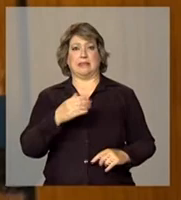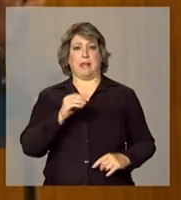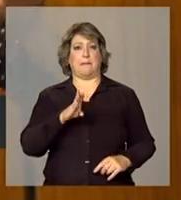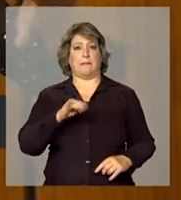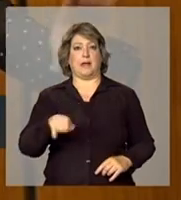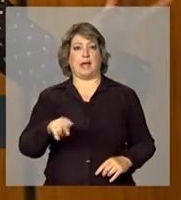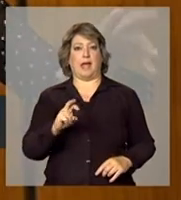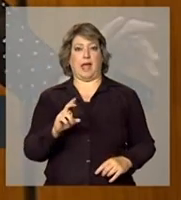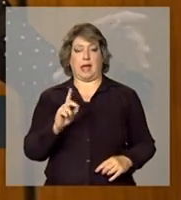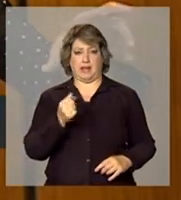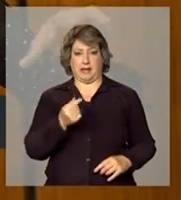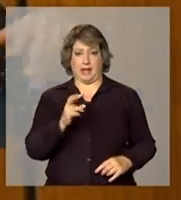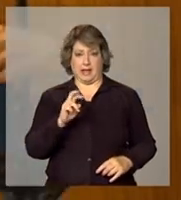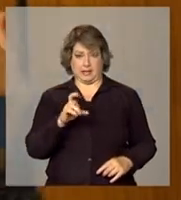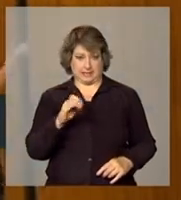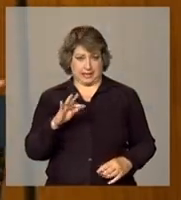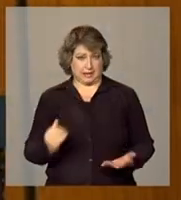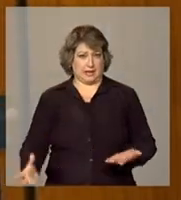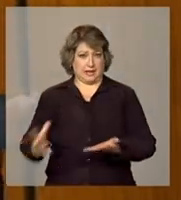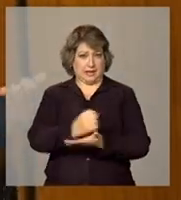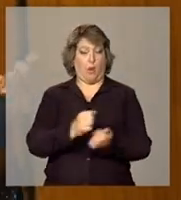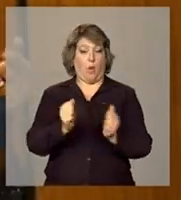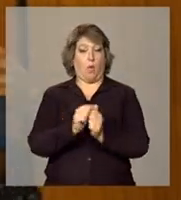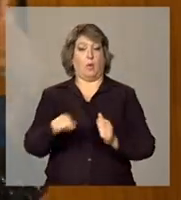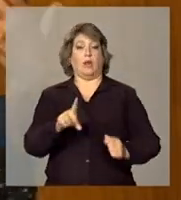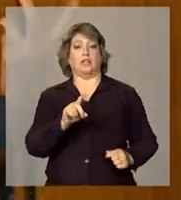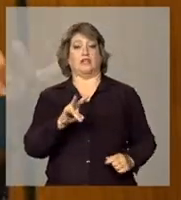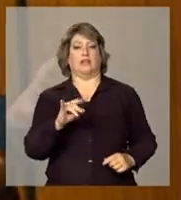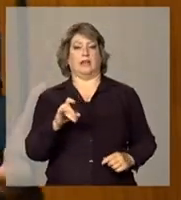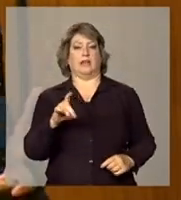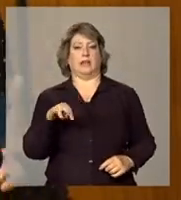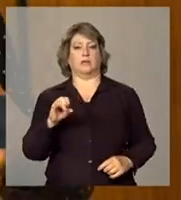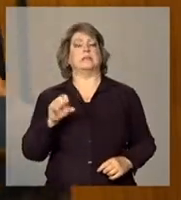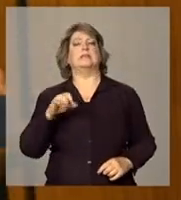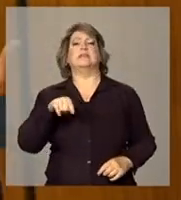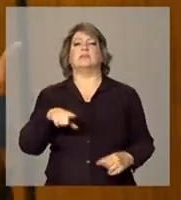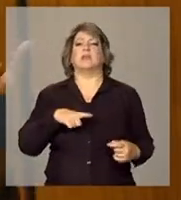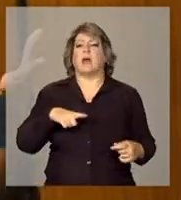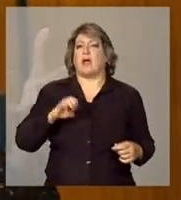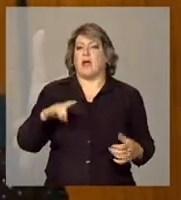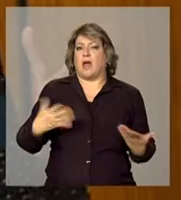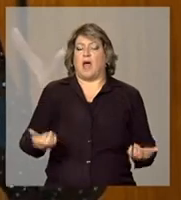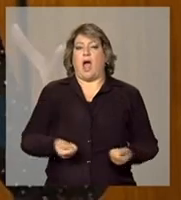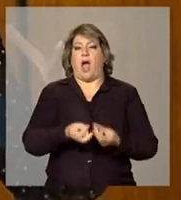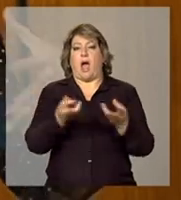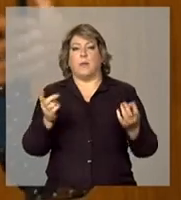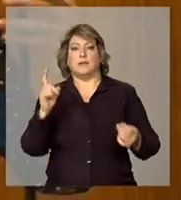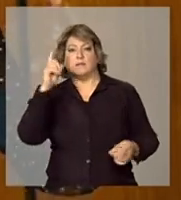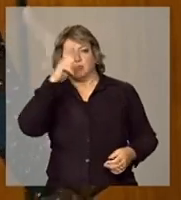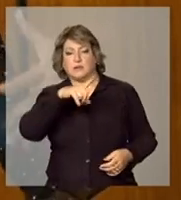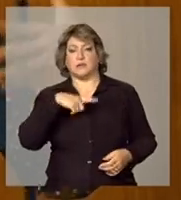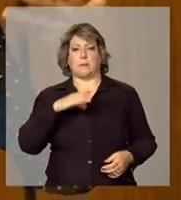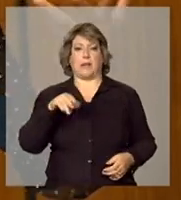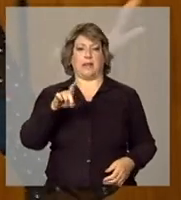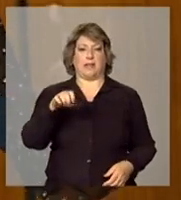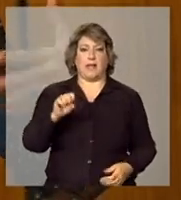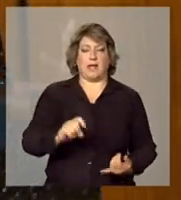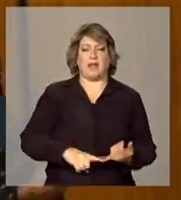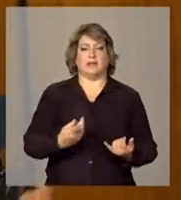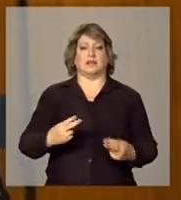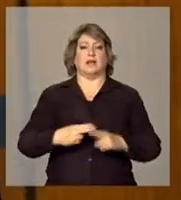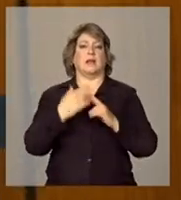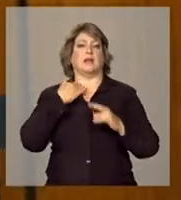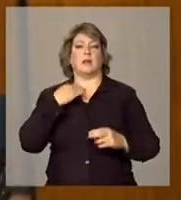milhões a receita com dividendos se isso se refere a alguma dificuldade das empresas estatais BNDS